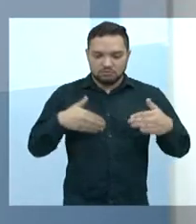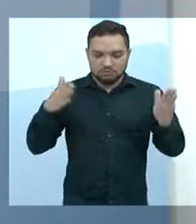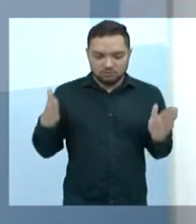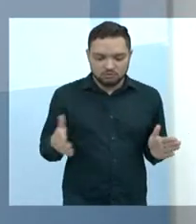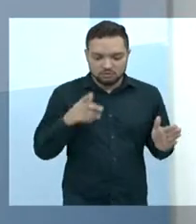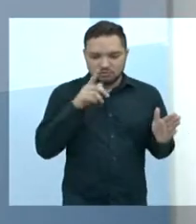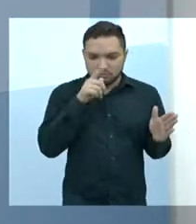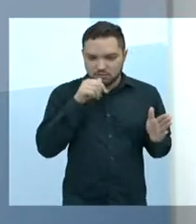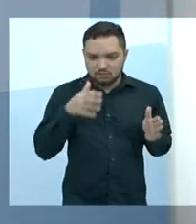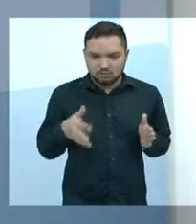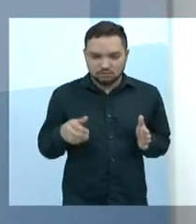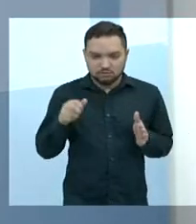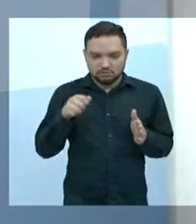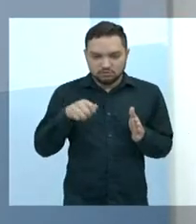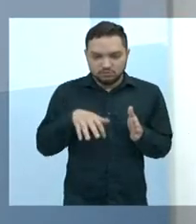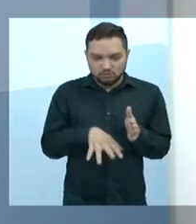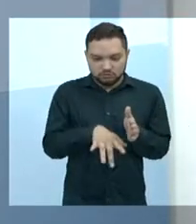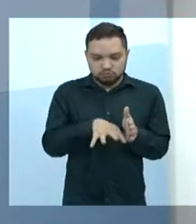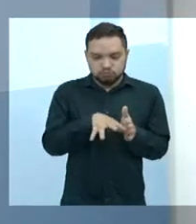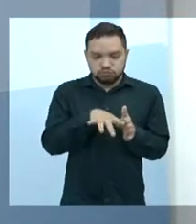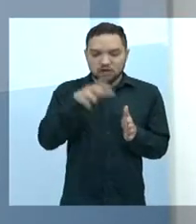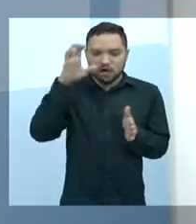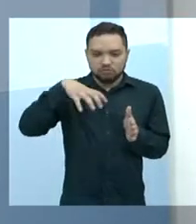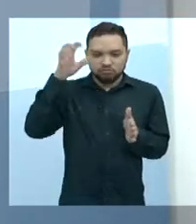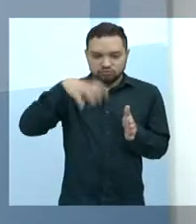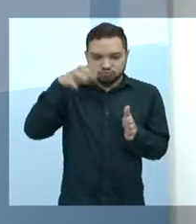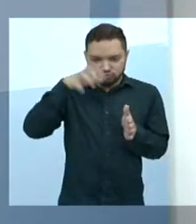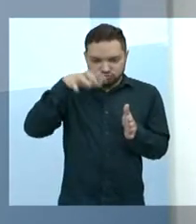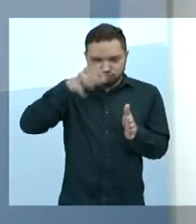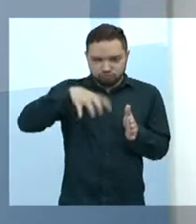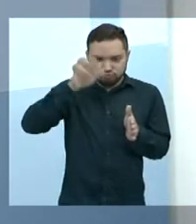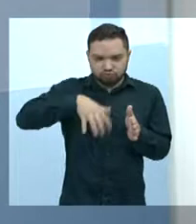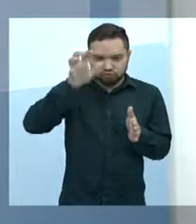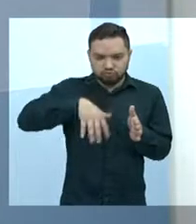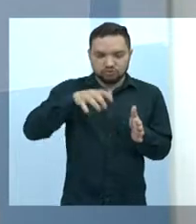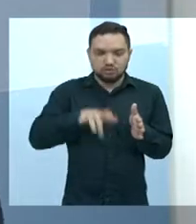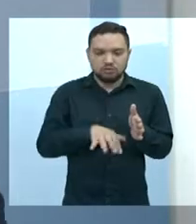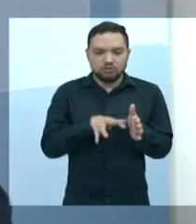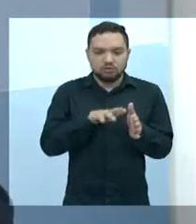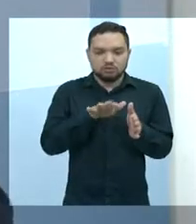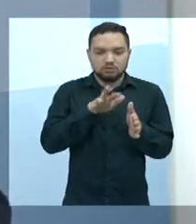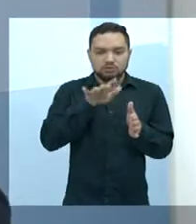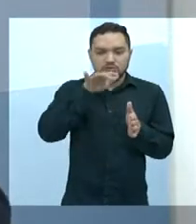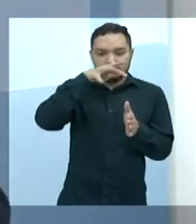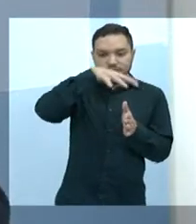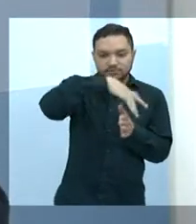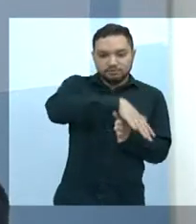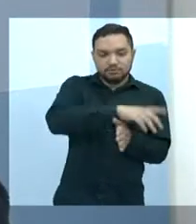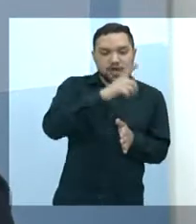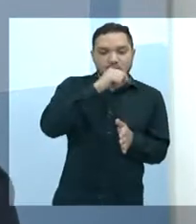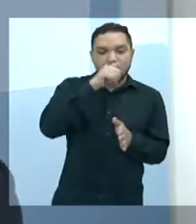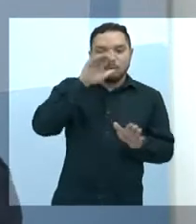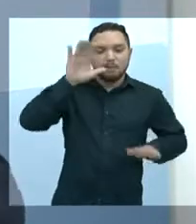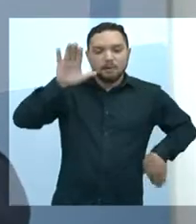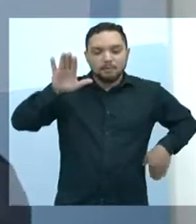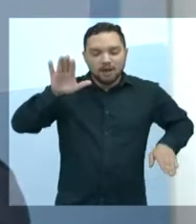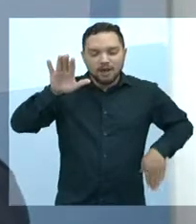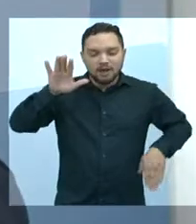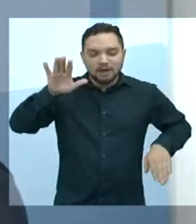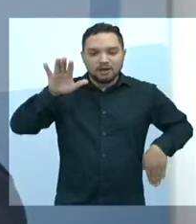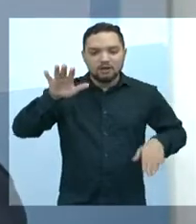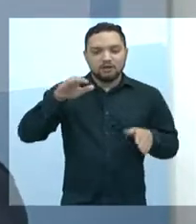barragem, aquela água que cai, a água da chuva que vem no Rio Jaguaribe, já entra no mar. Então aquela água todinha